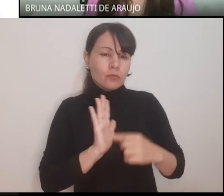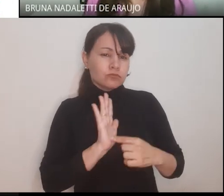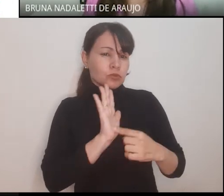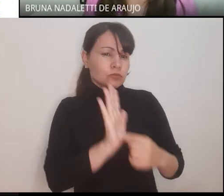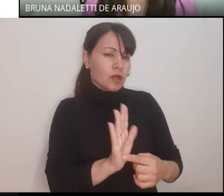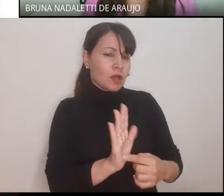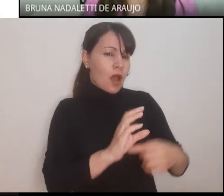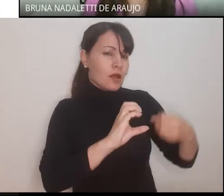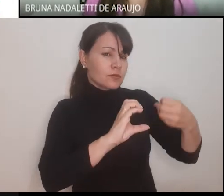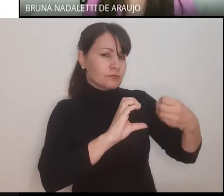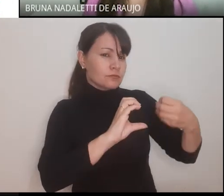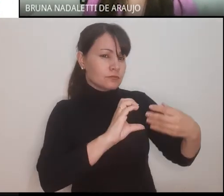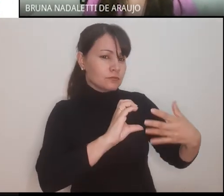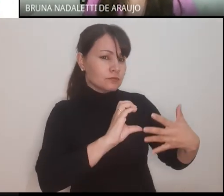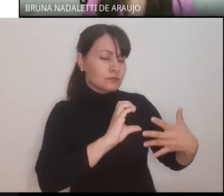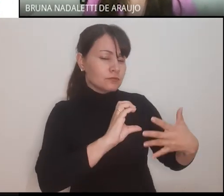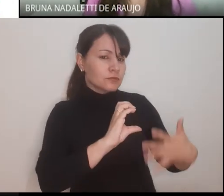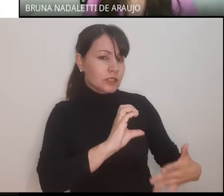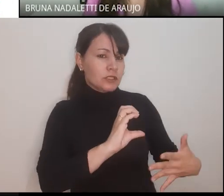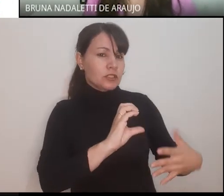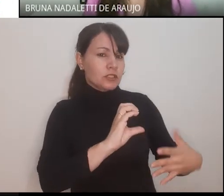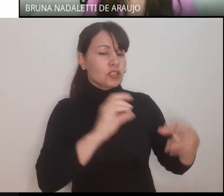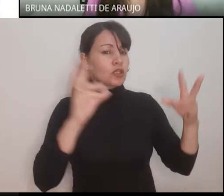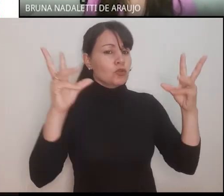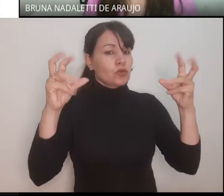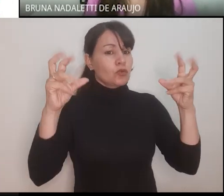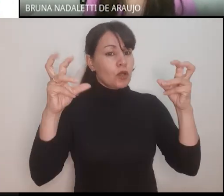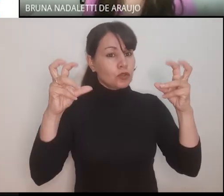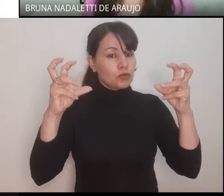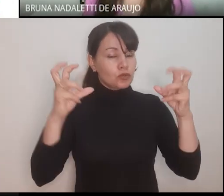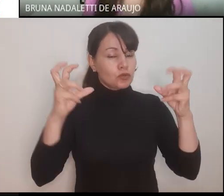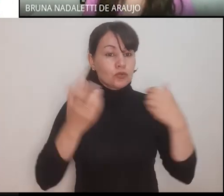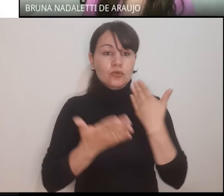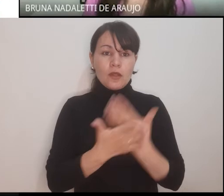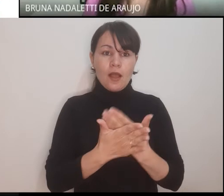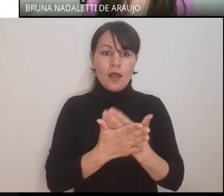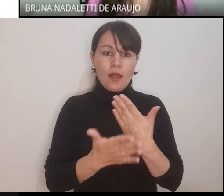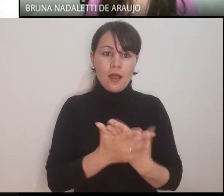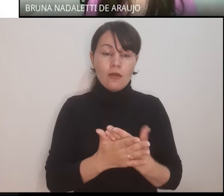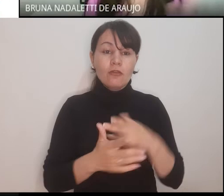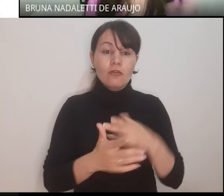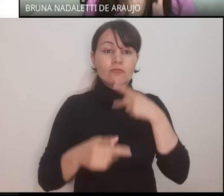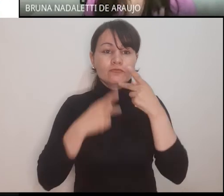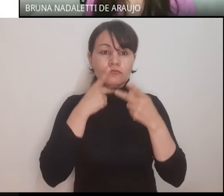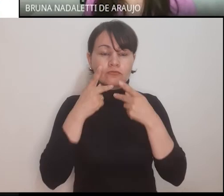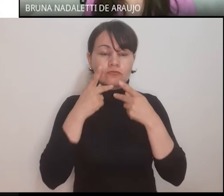um pouco mais a temática da nossa aula e vamos